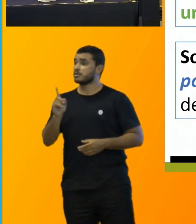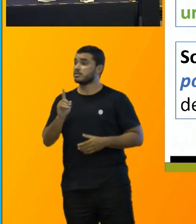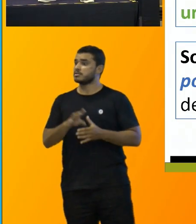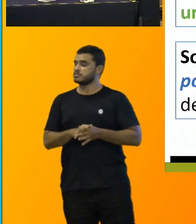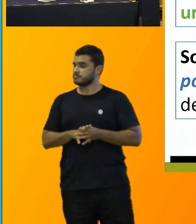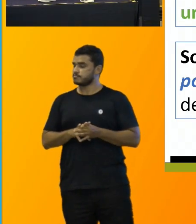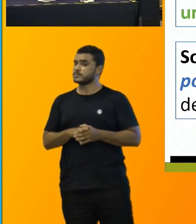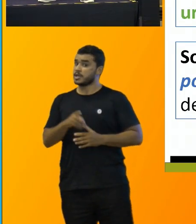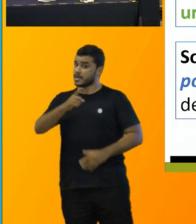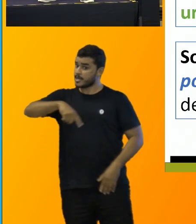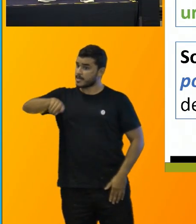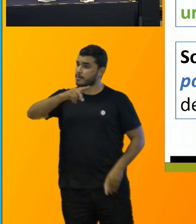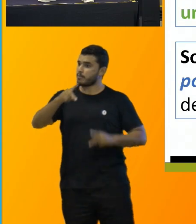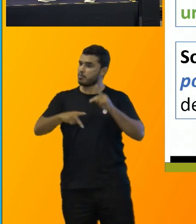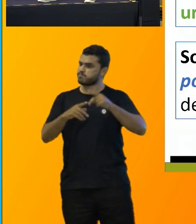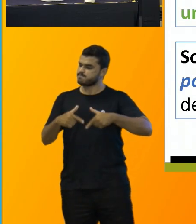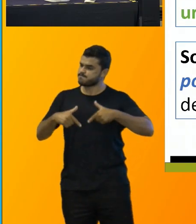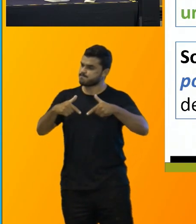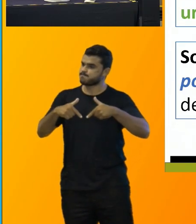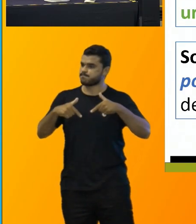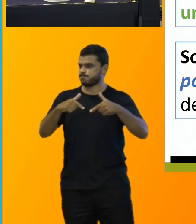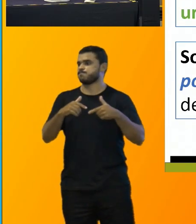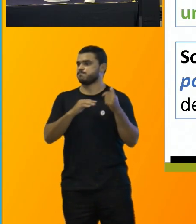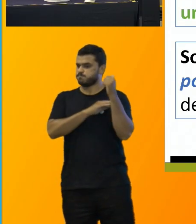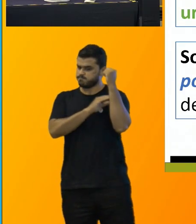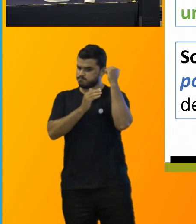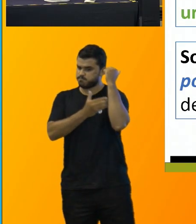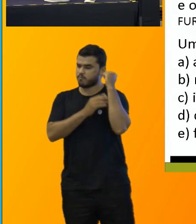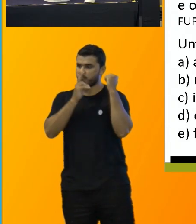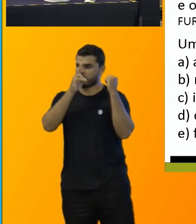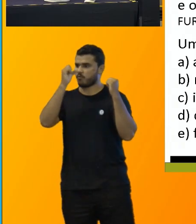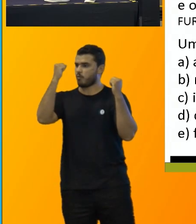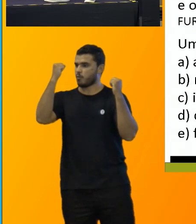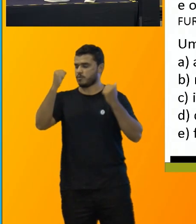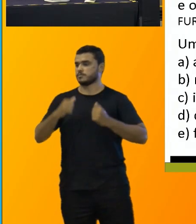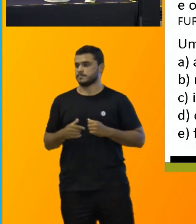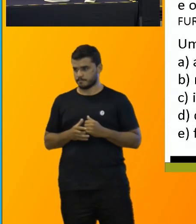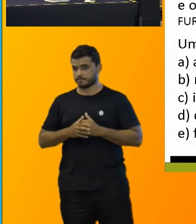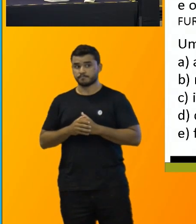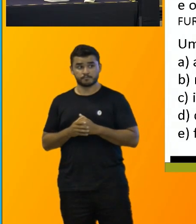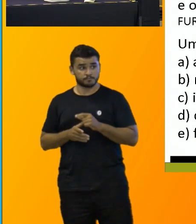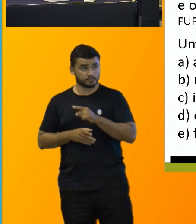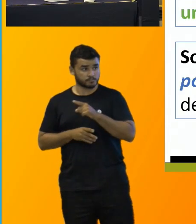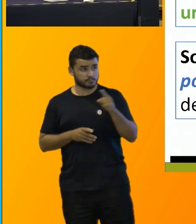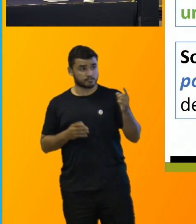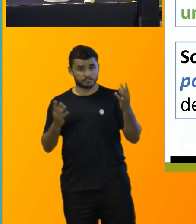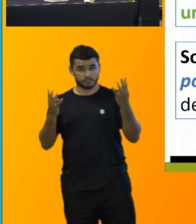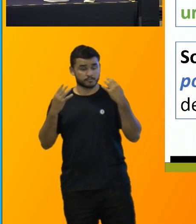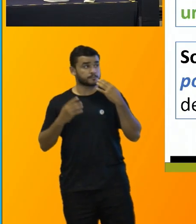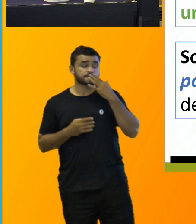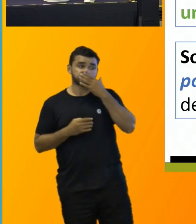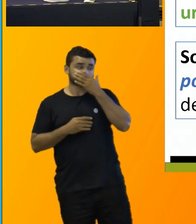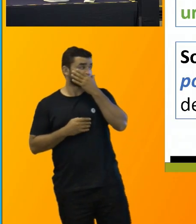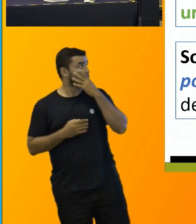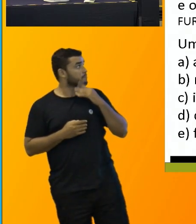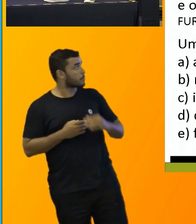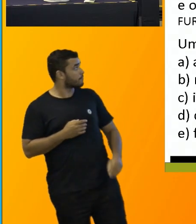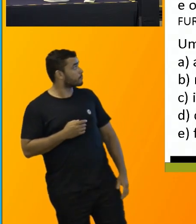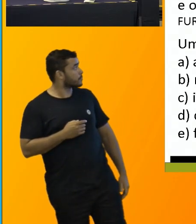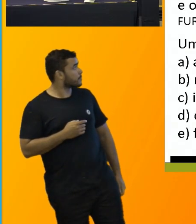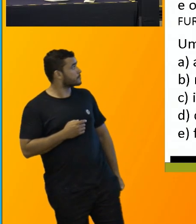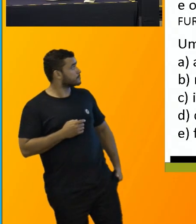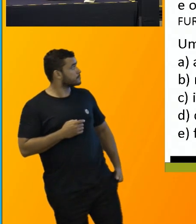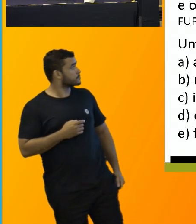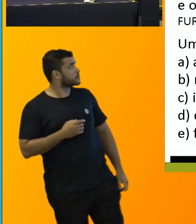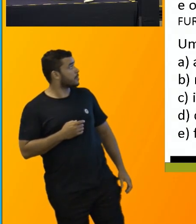doação, foi conquista. E eu queria agora que você prestasse bem atenção. Eita, acho que eu pulei um aqui. Opa,